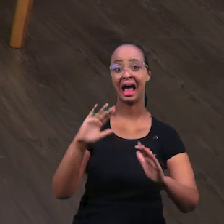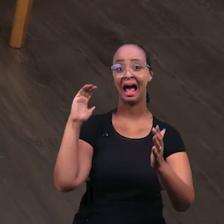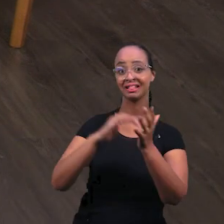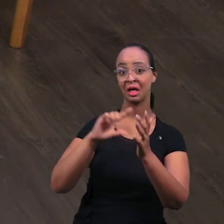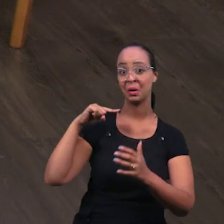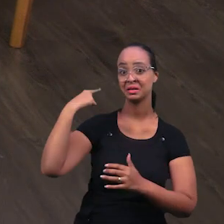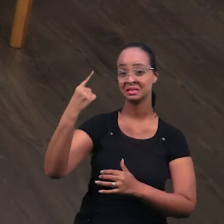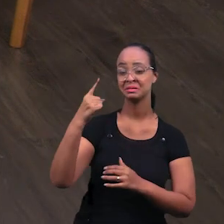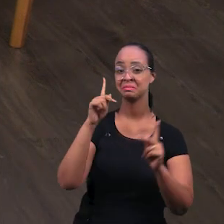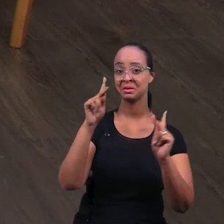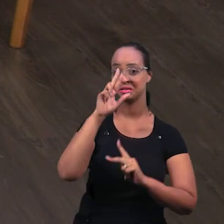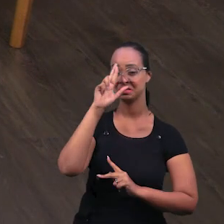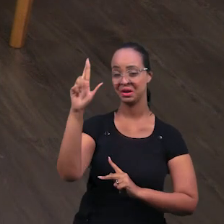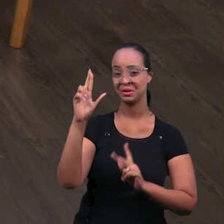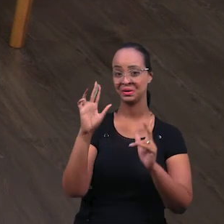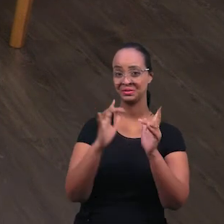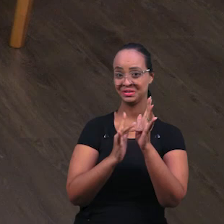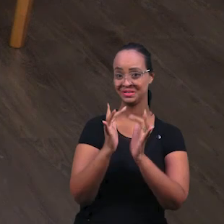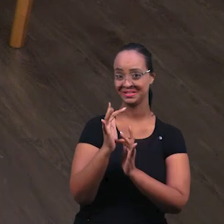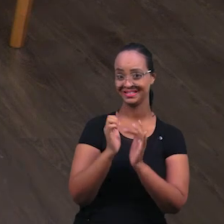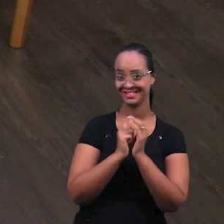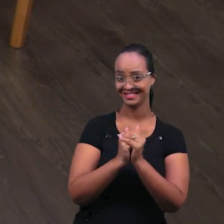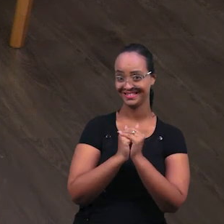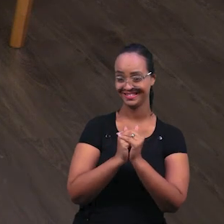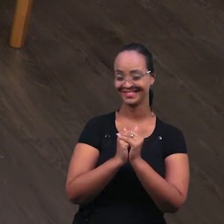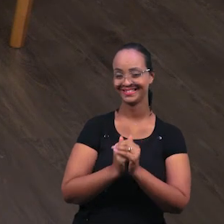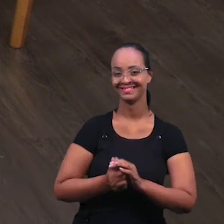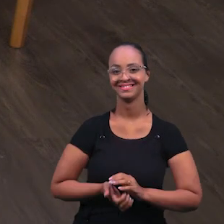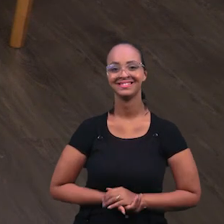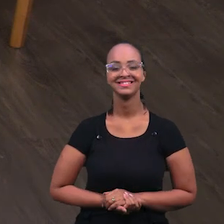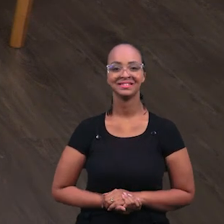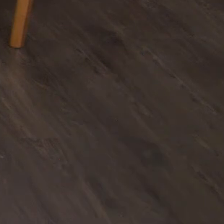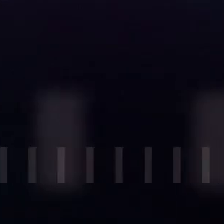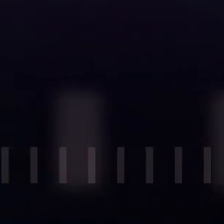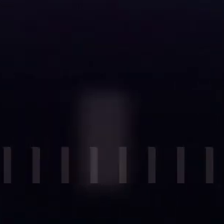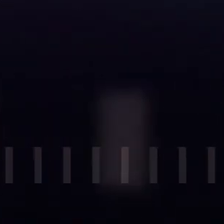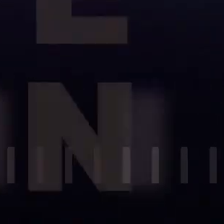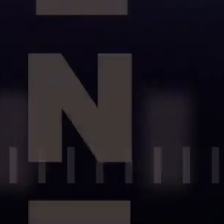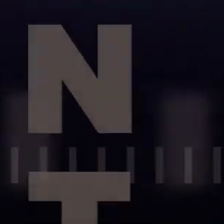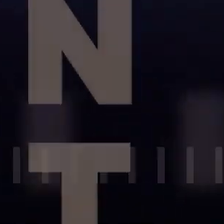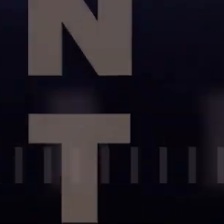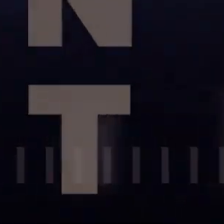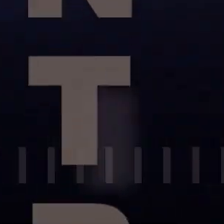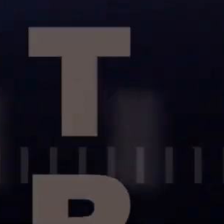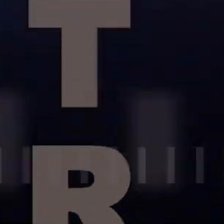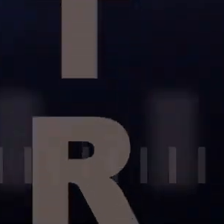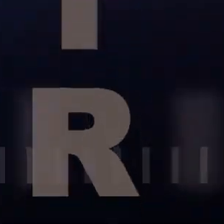próxima semana. Paz do Senhor Jesus. Paz do Senhor. Paz do Senhor.